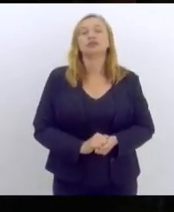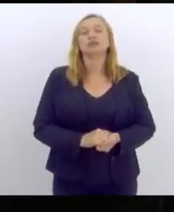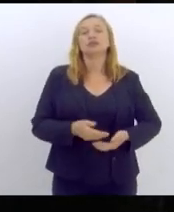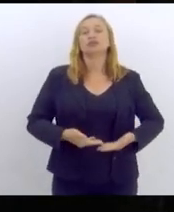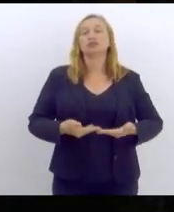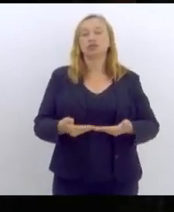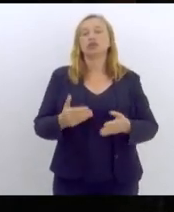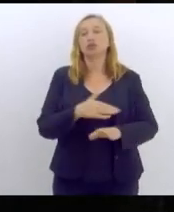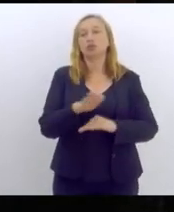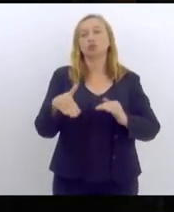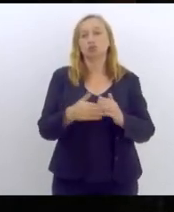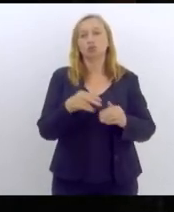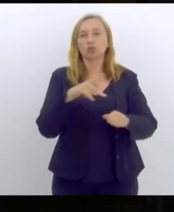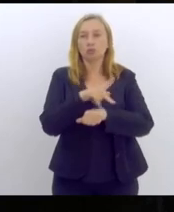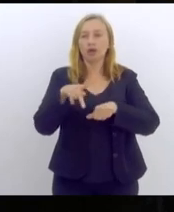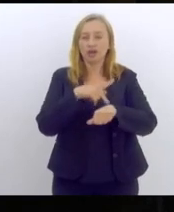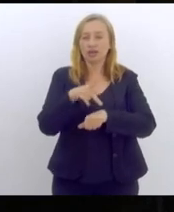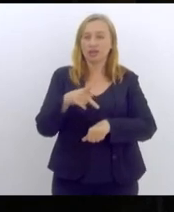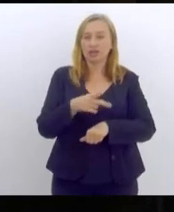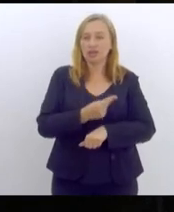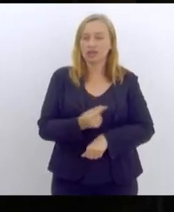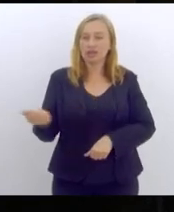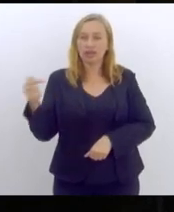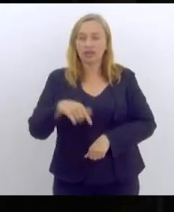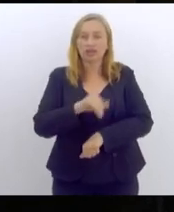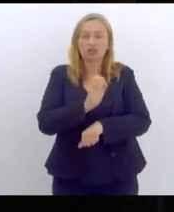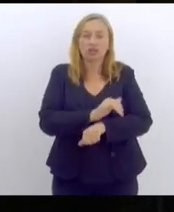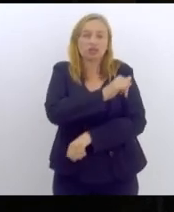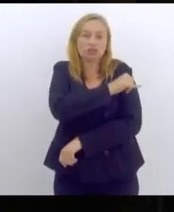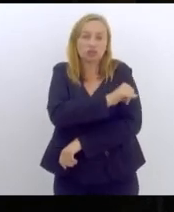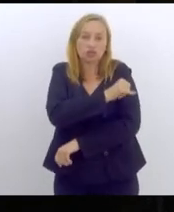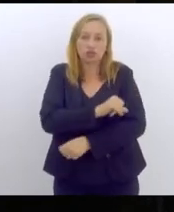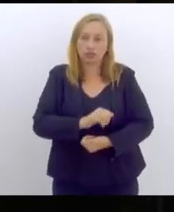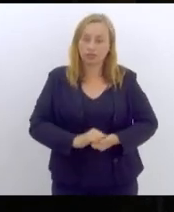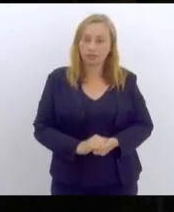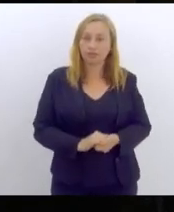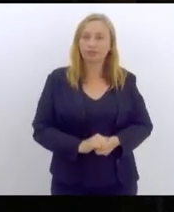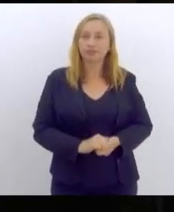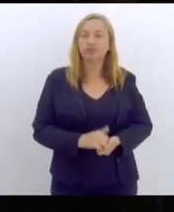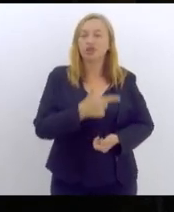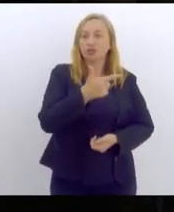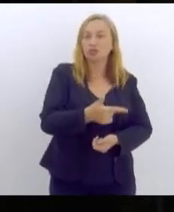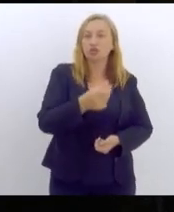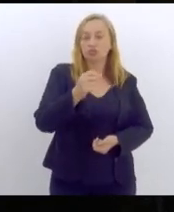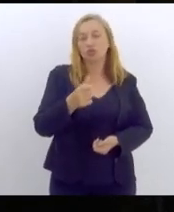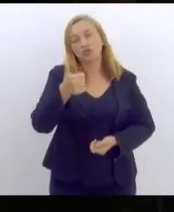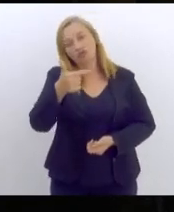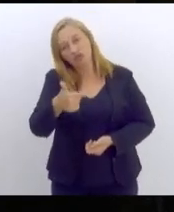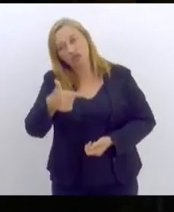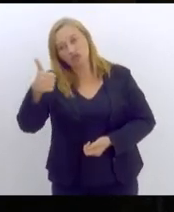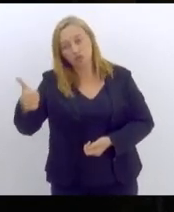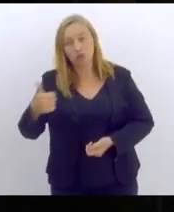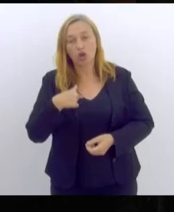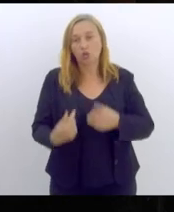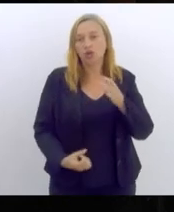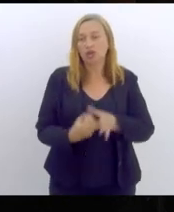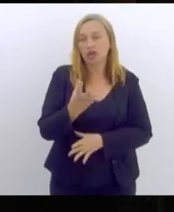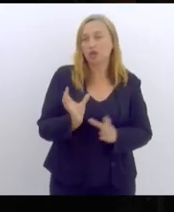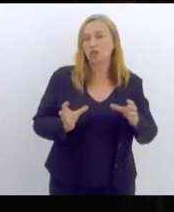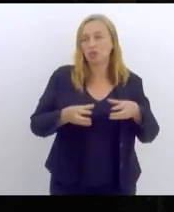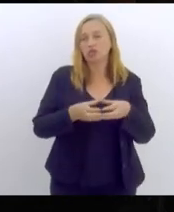Fornecido em todo o país, que sai daqui do estado do Rio de Janeiro. Em 2021, eu criei a